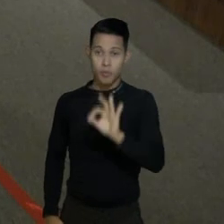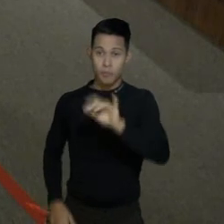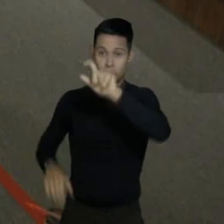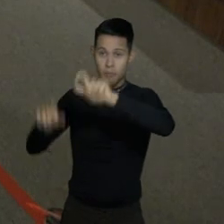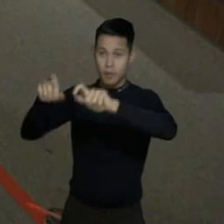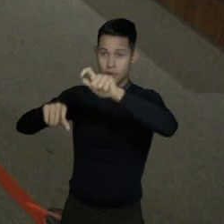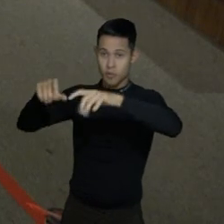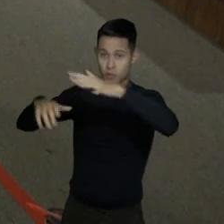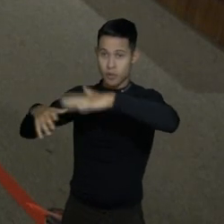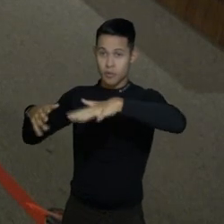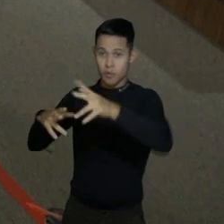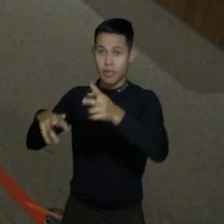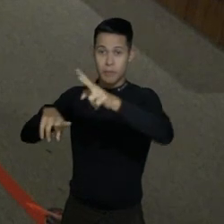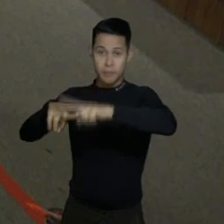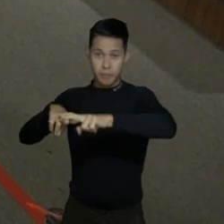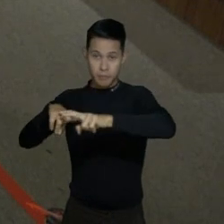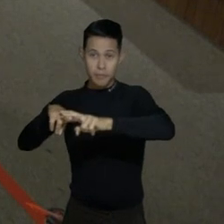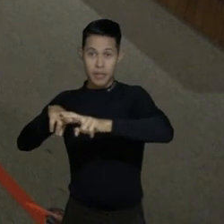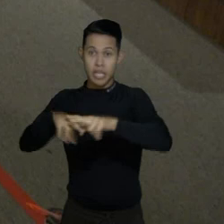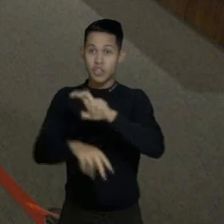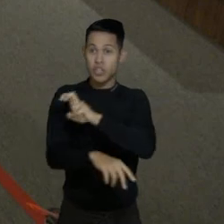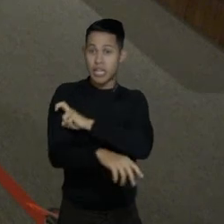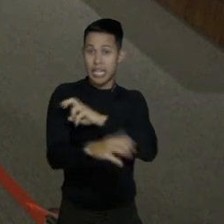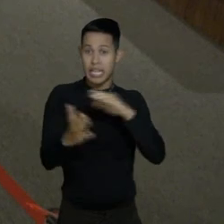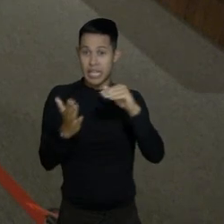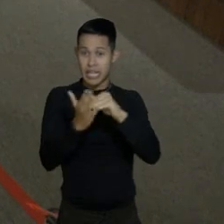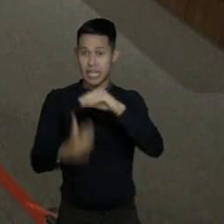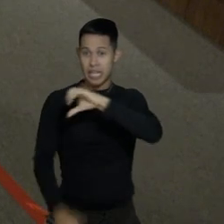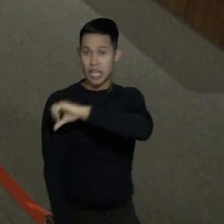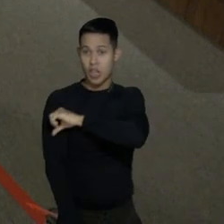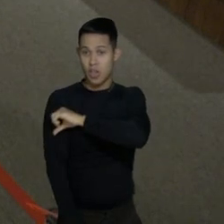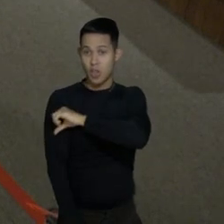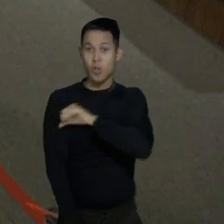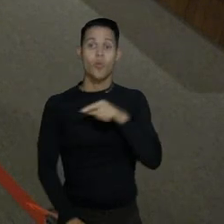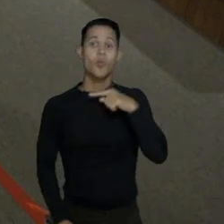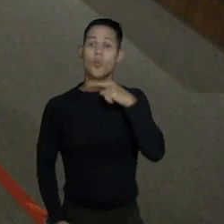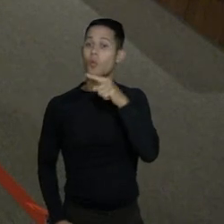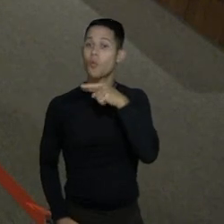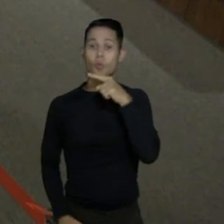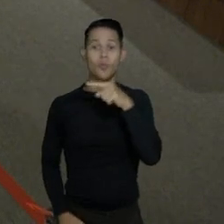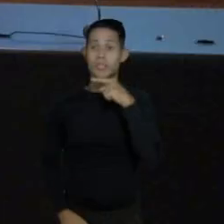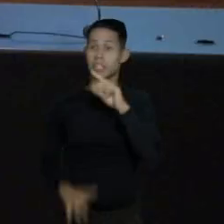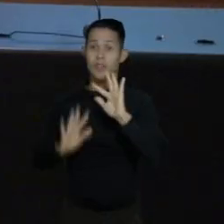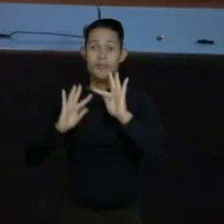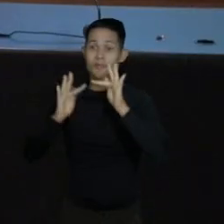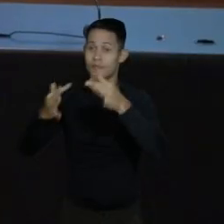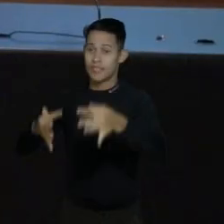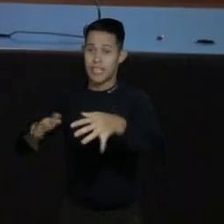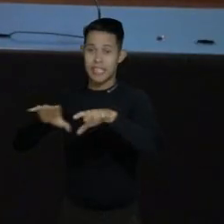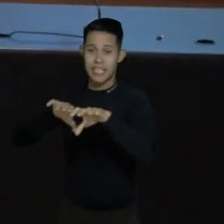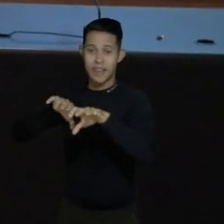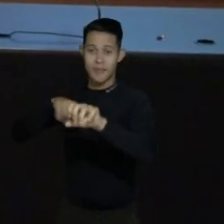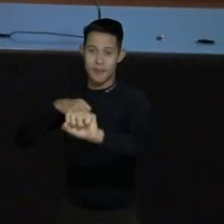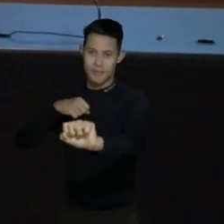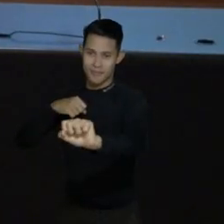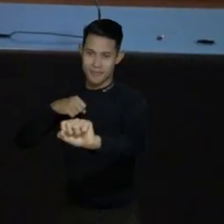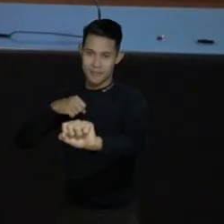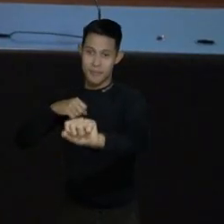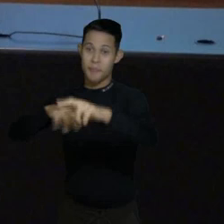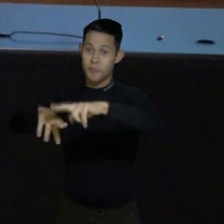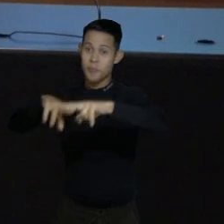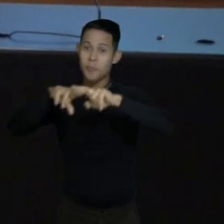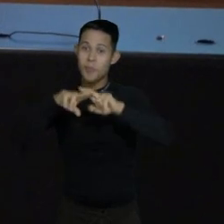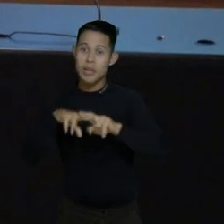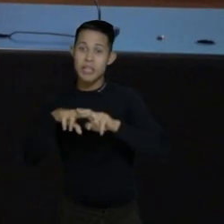fundamental ou seja de qualquer forma eu tirar esse estudante da escola eu tô tirando chance de vida